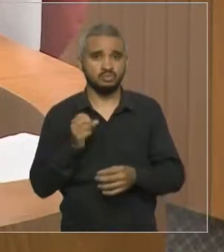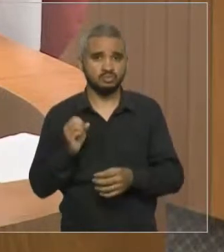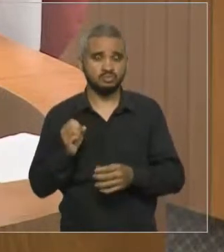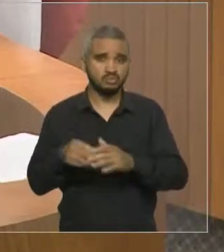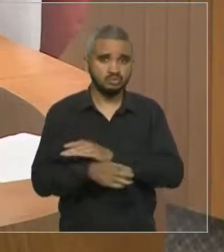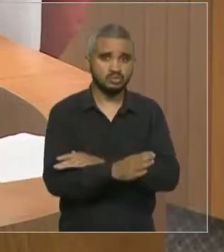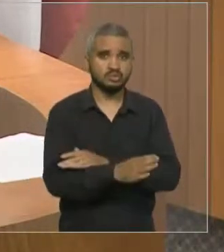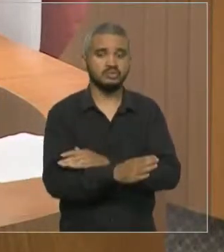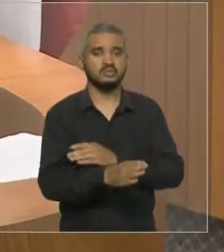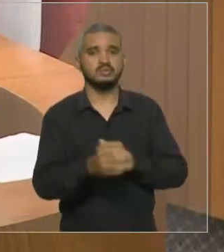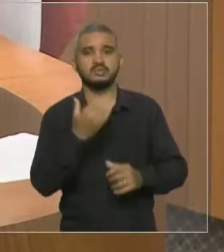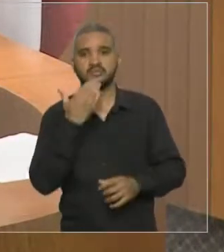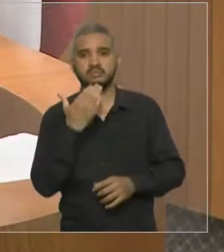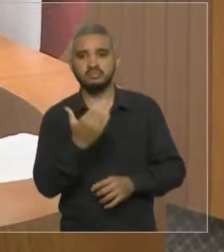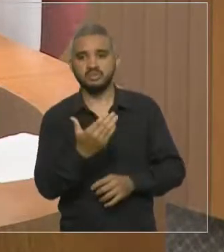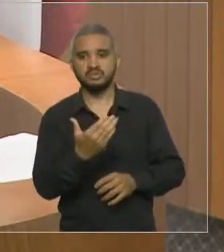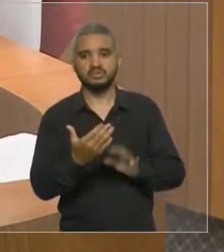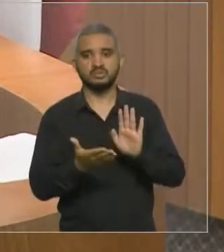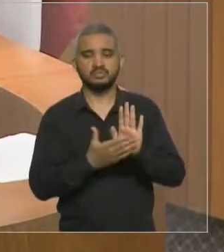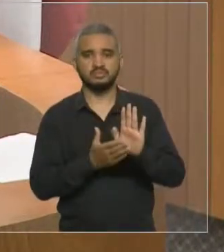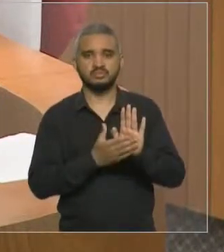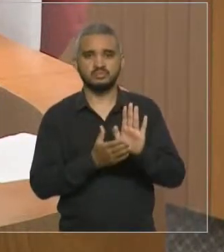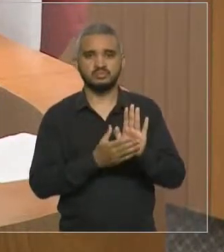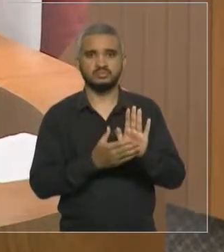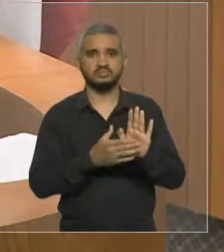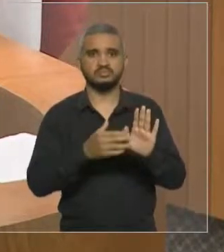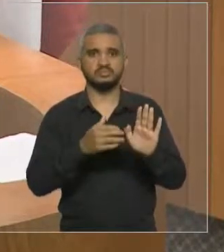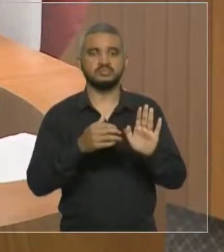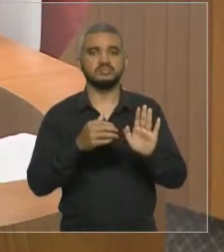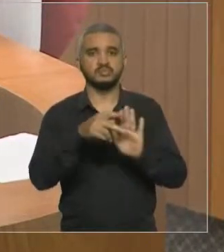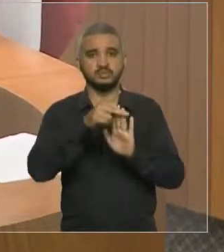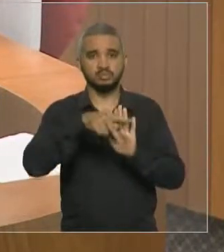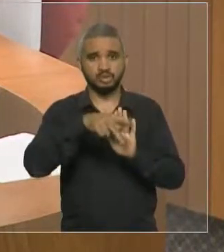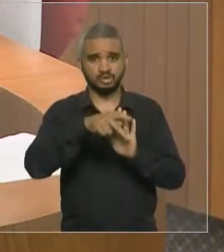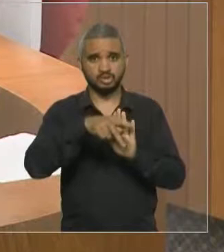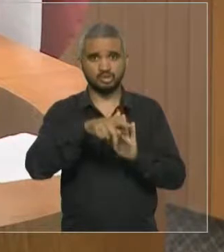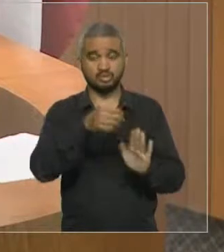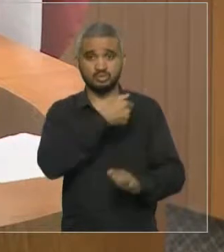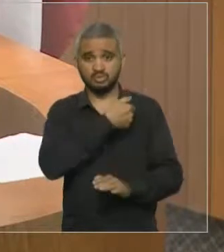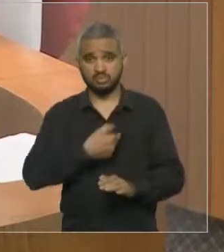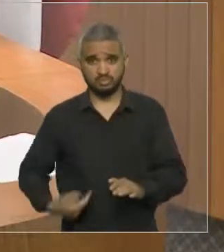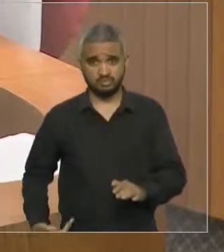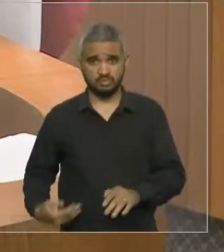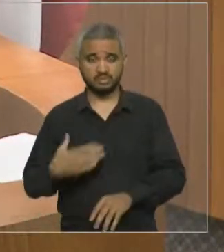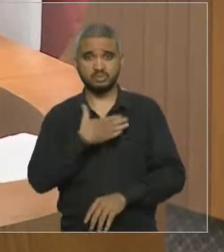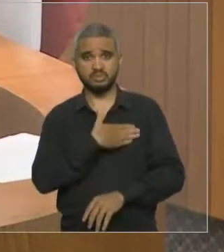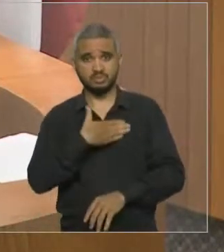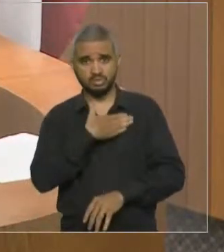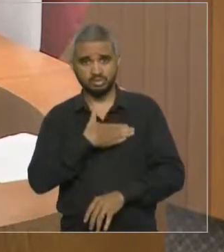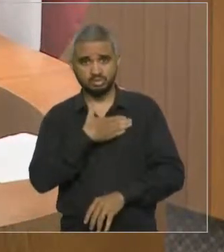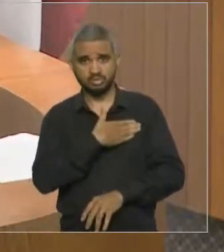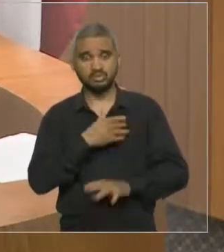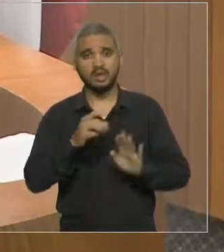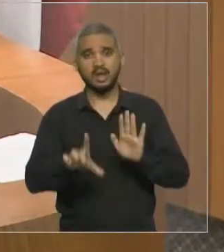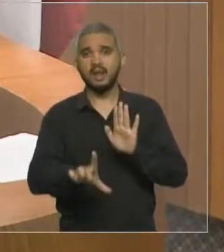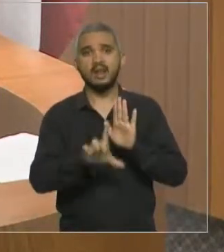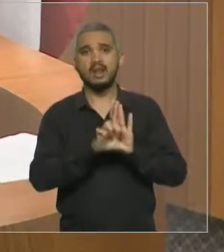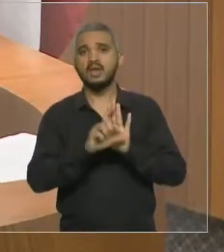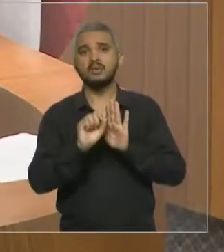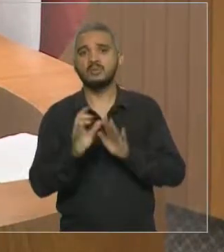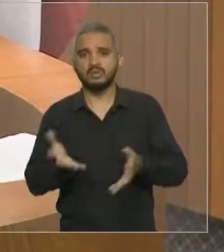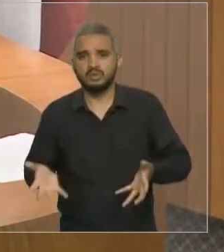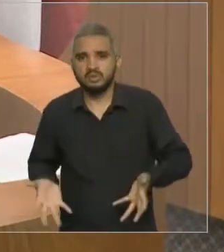do mesmo e apresentá lo como um ante projeto que o governador agradou-se muito porque é uma lei de incentivo à saúde términa